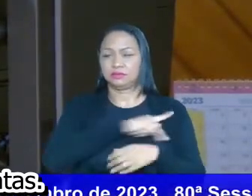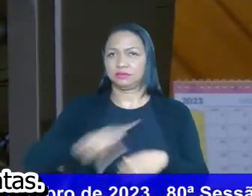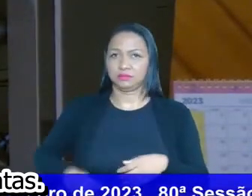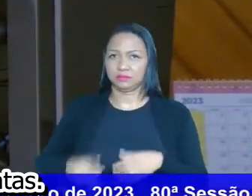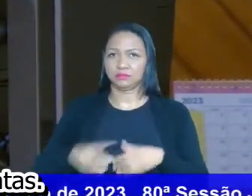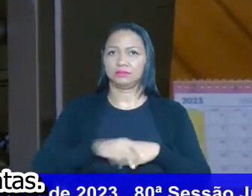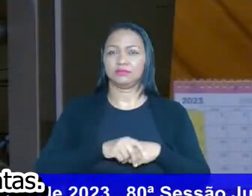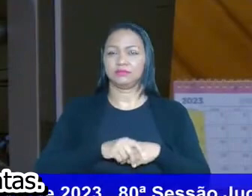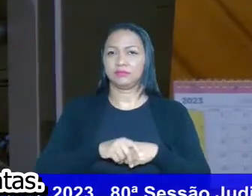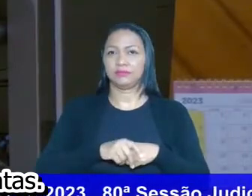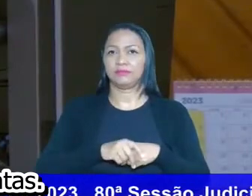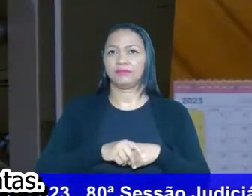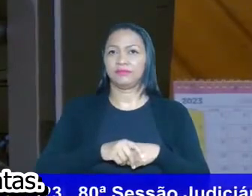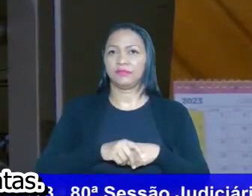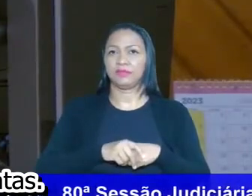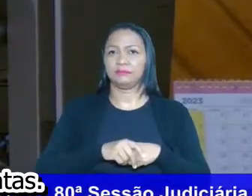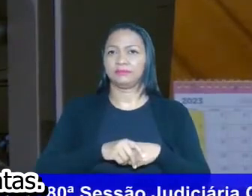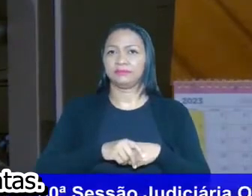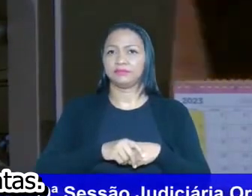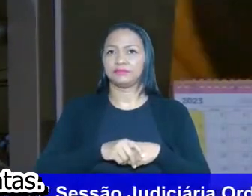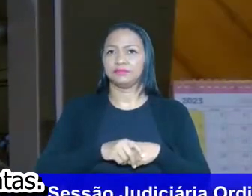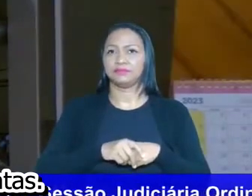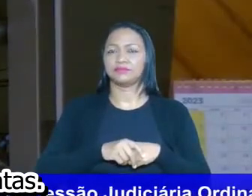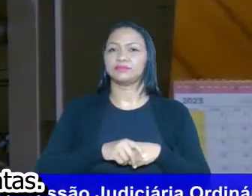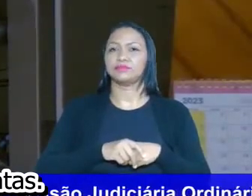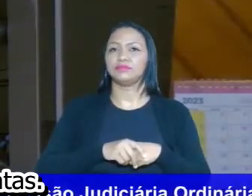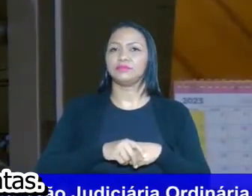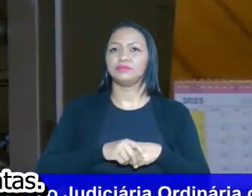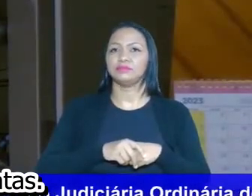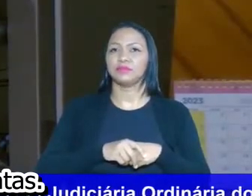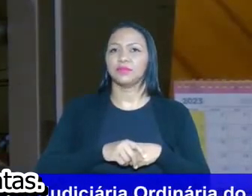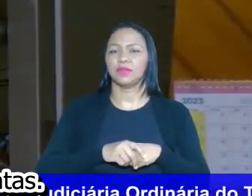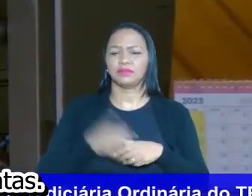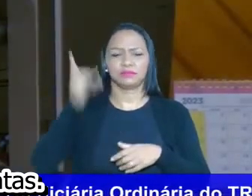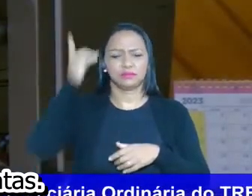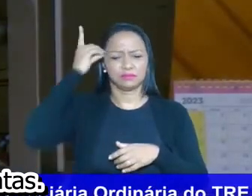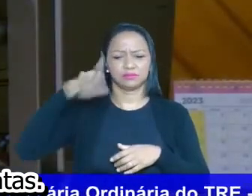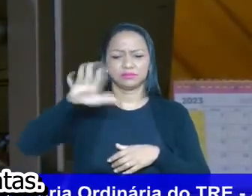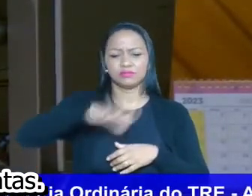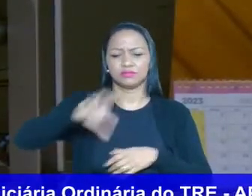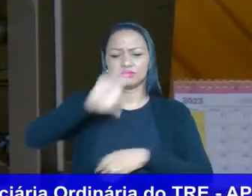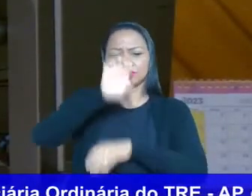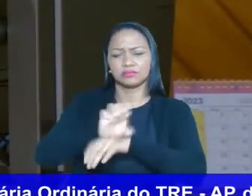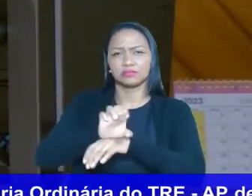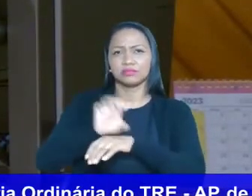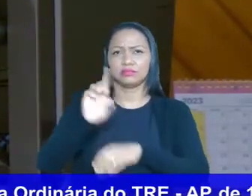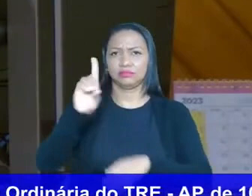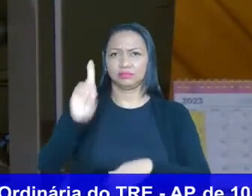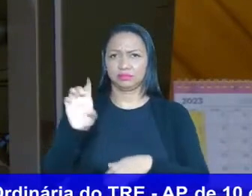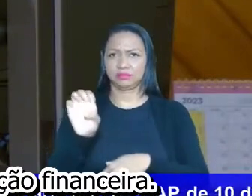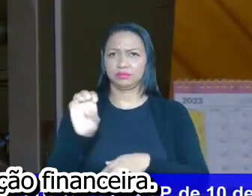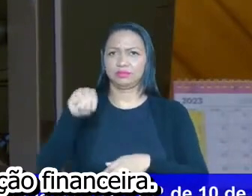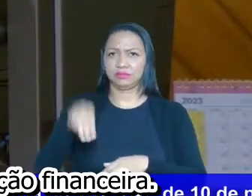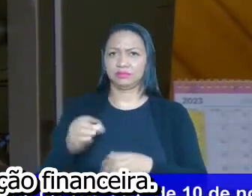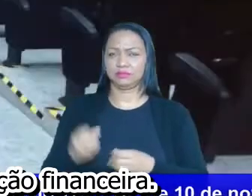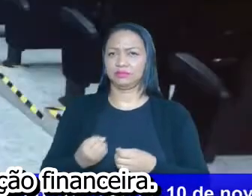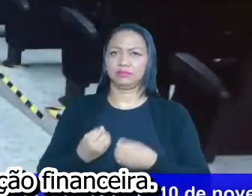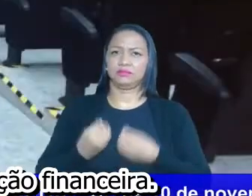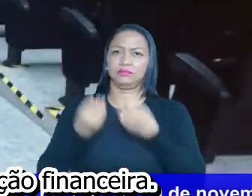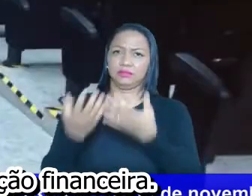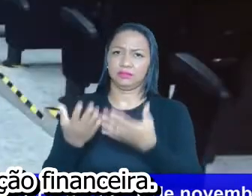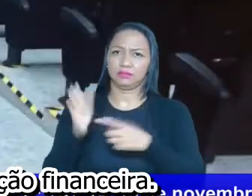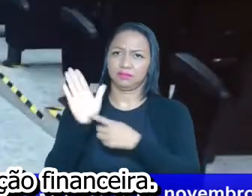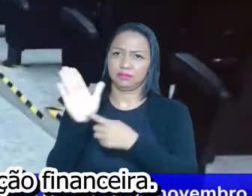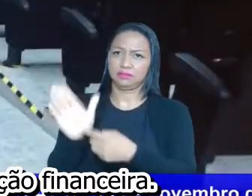aqui o Diretório Estadual do DEM, Partido Democratas, apresentou prestação de